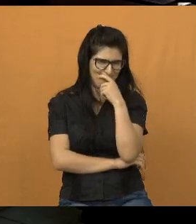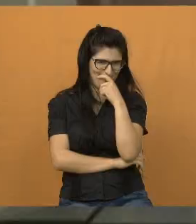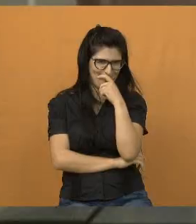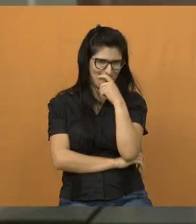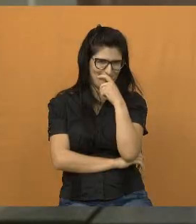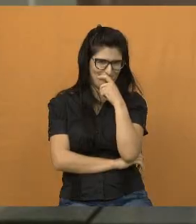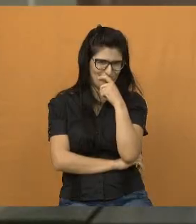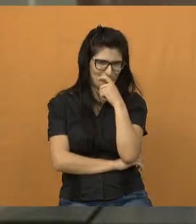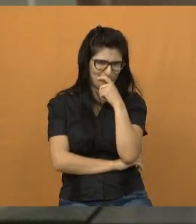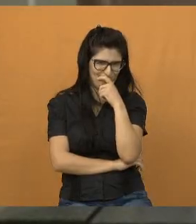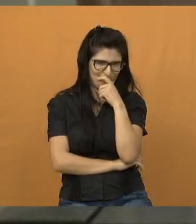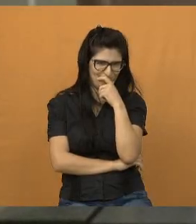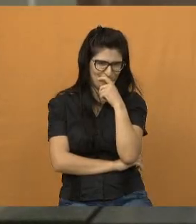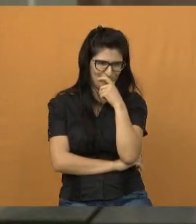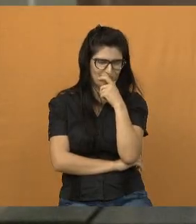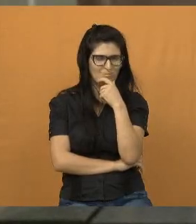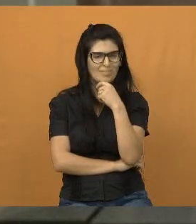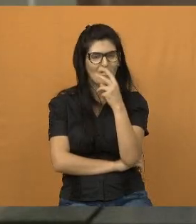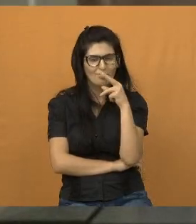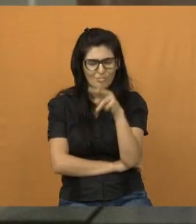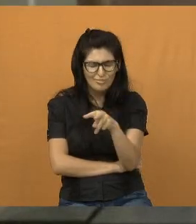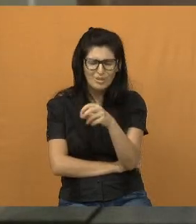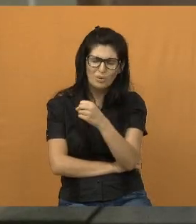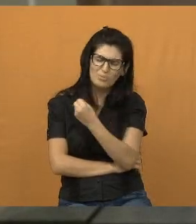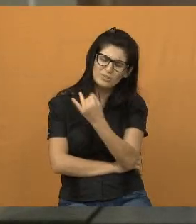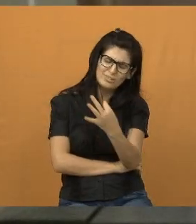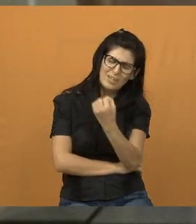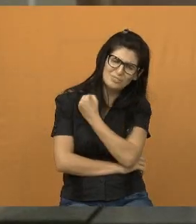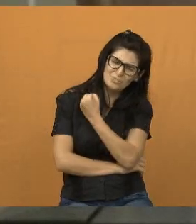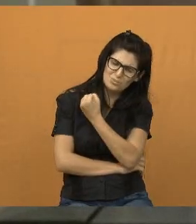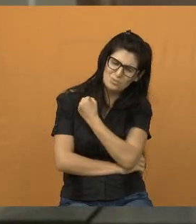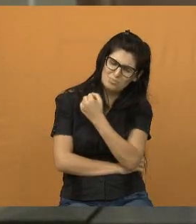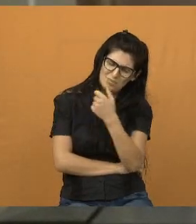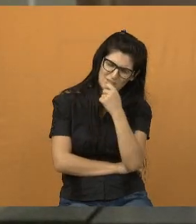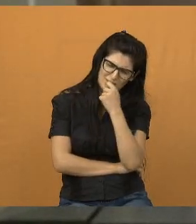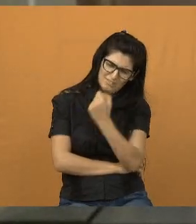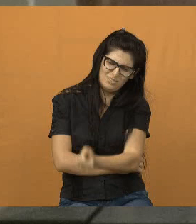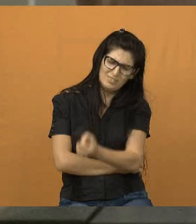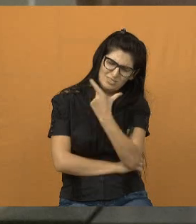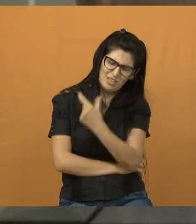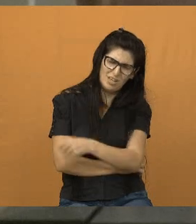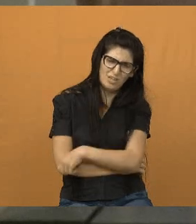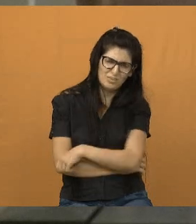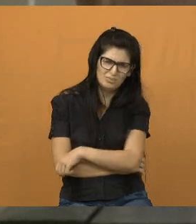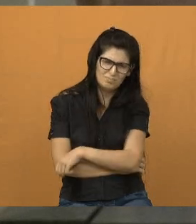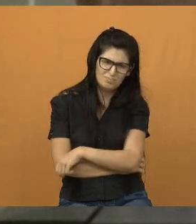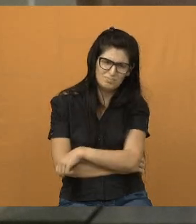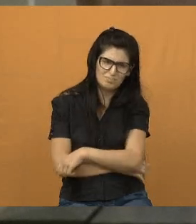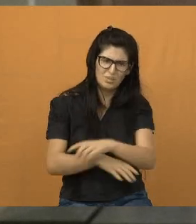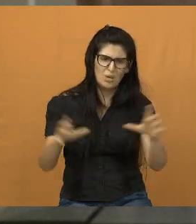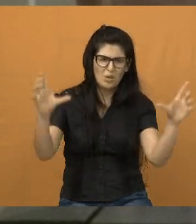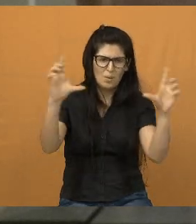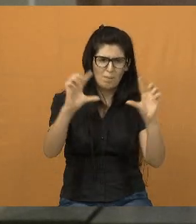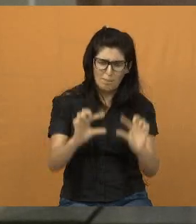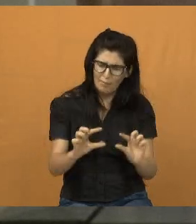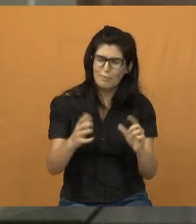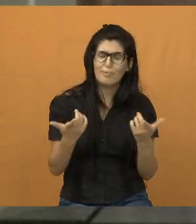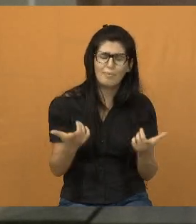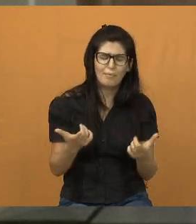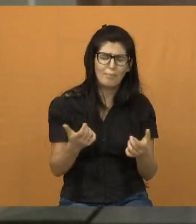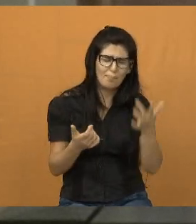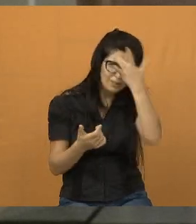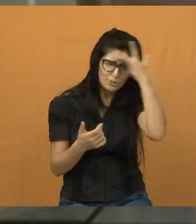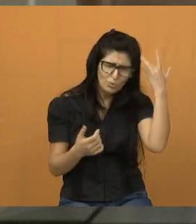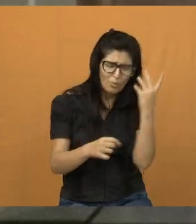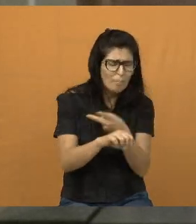Quando nós olhamos para esse dado, também nos chamou a atenção, né, uma redução pela procura, demanda espontânea. E é o